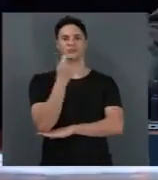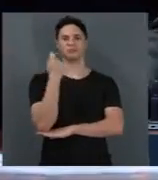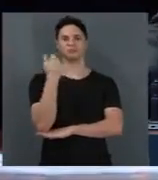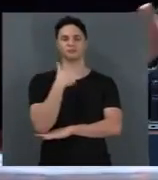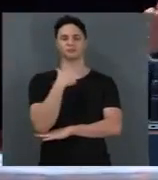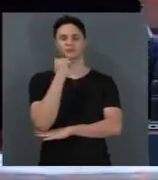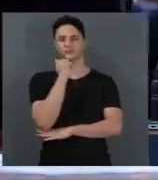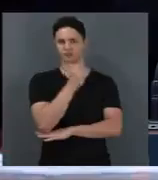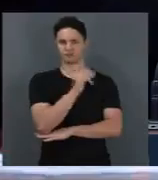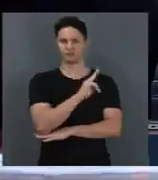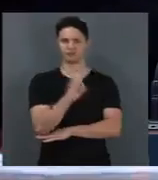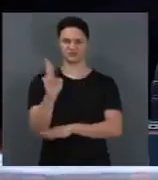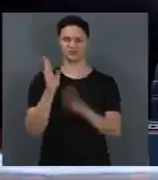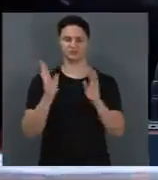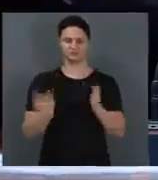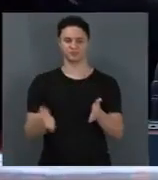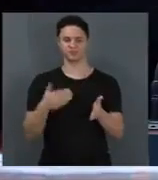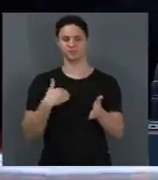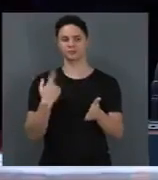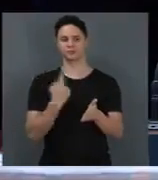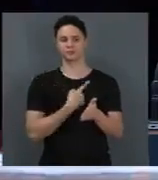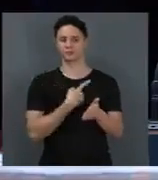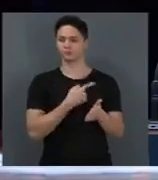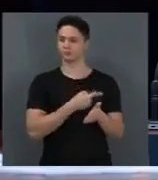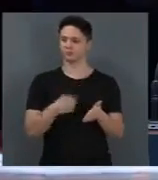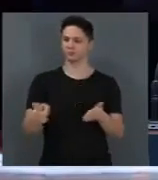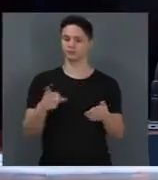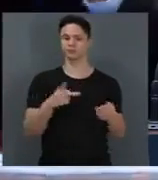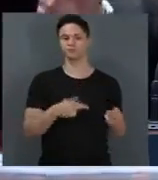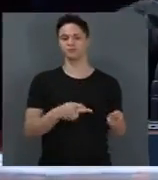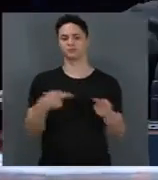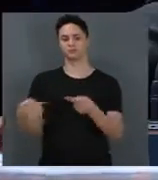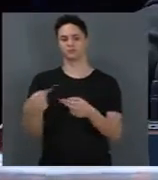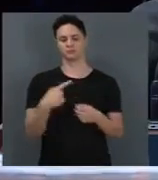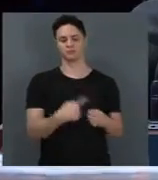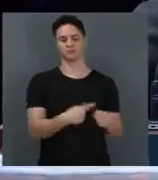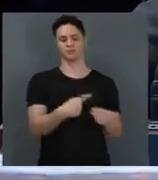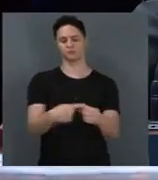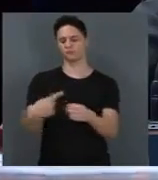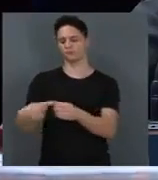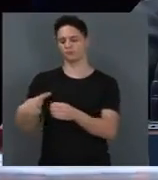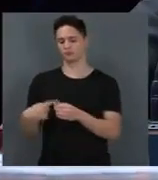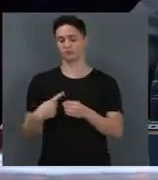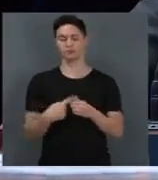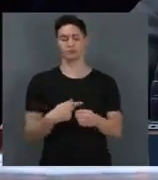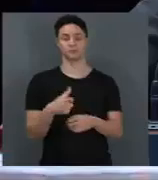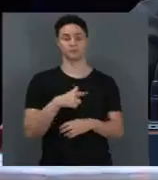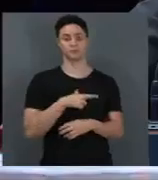citei aqui o nome, nós vamos e ficamos lá e visitamos cidades onde estão